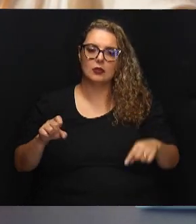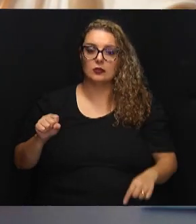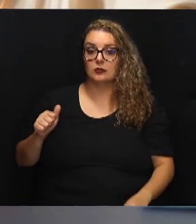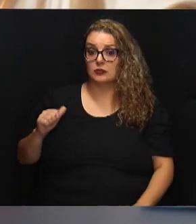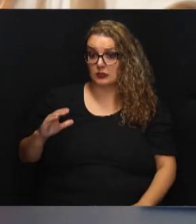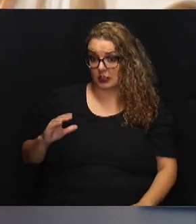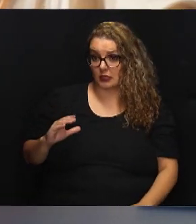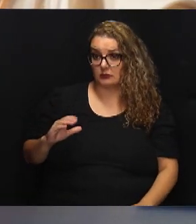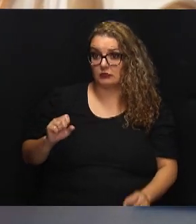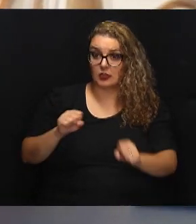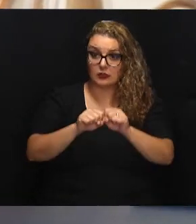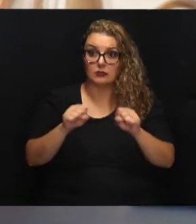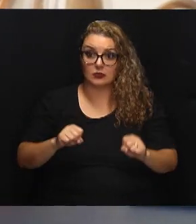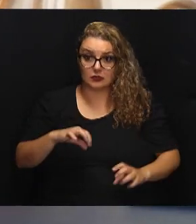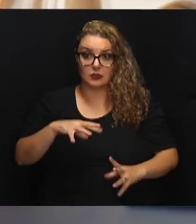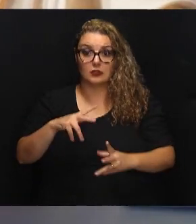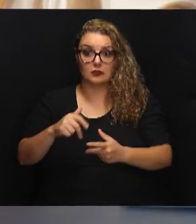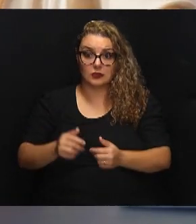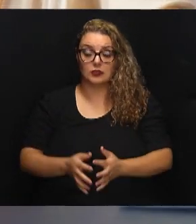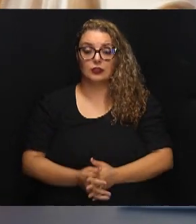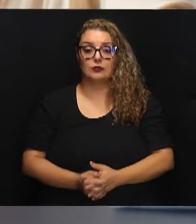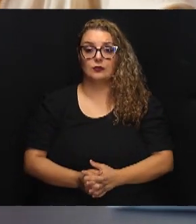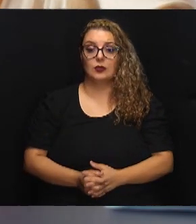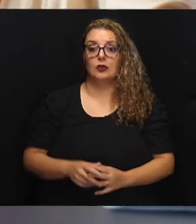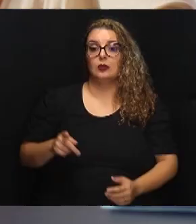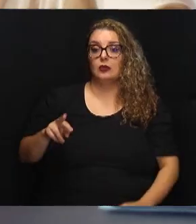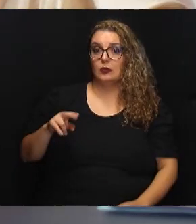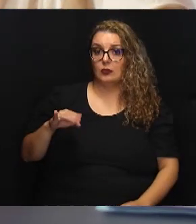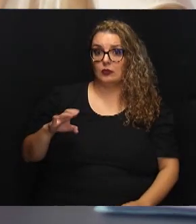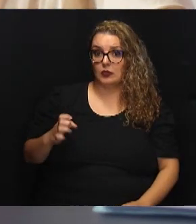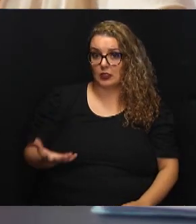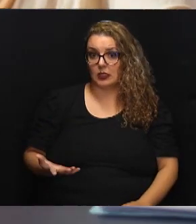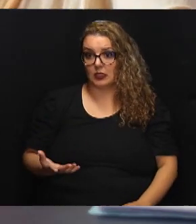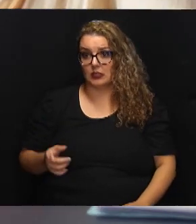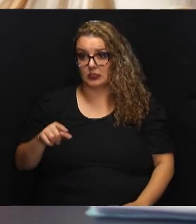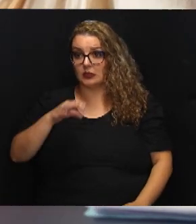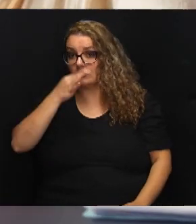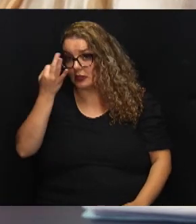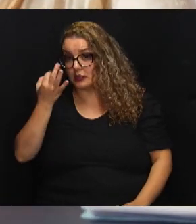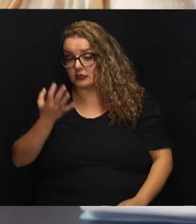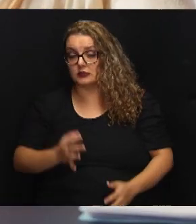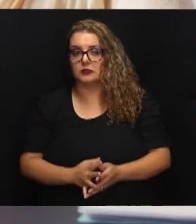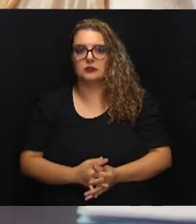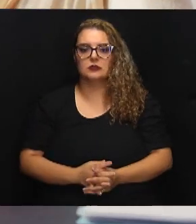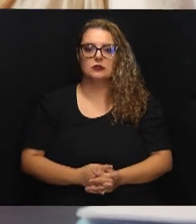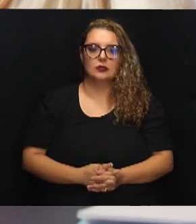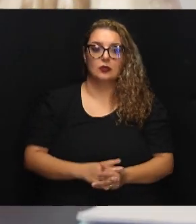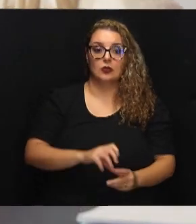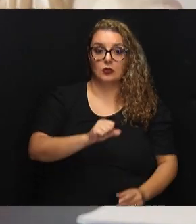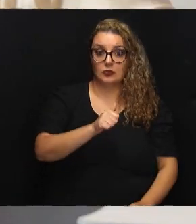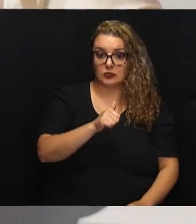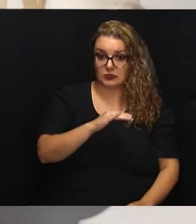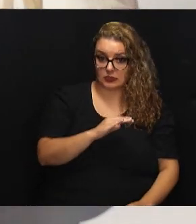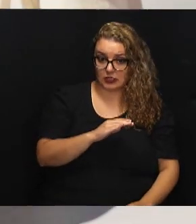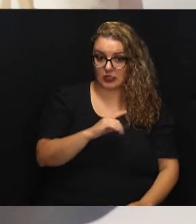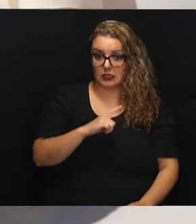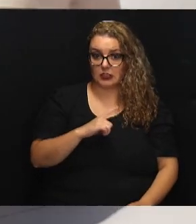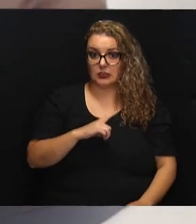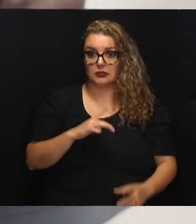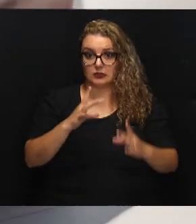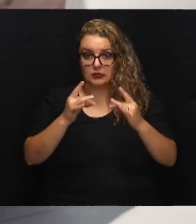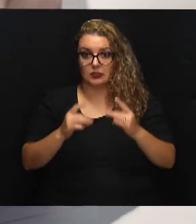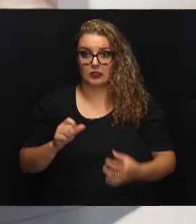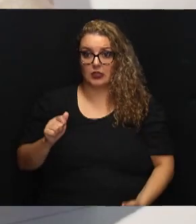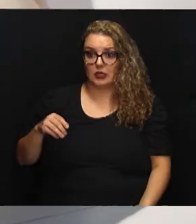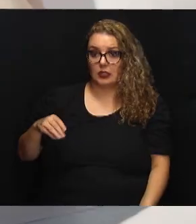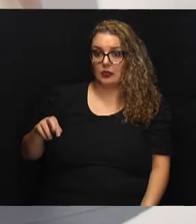sistema mundial, na verdade, né? O Price é o francês, é o sistema francês. O sistema SAC, você tem uma composição da amortização,